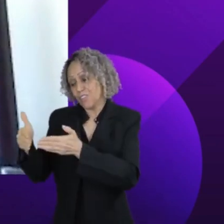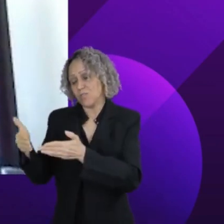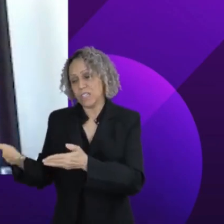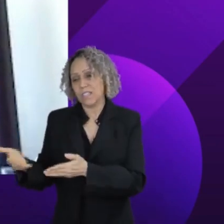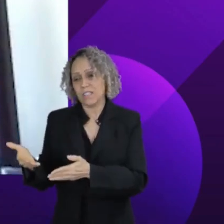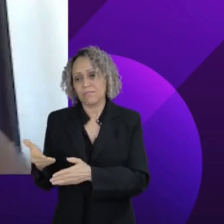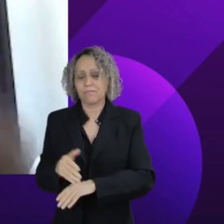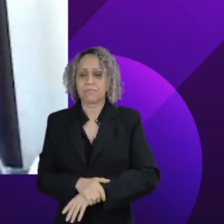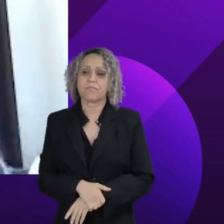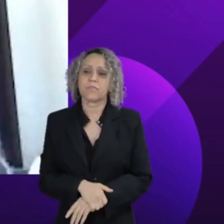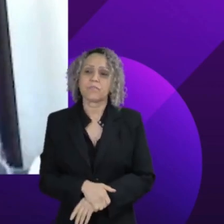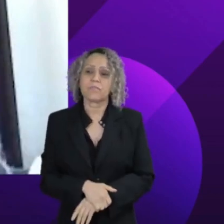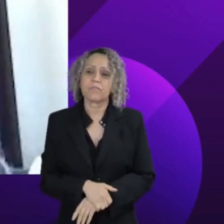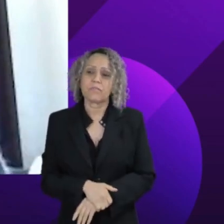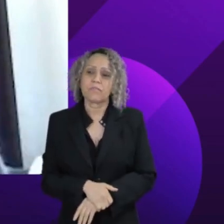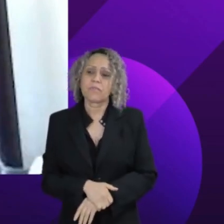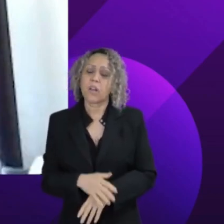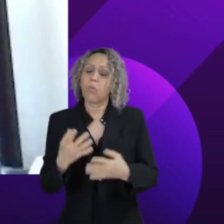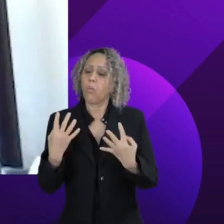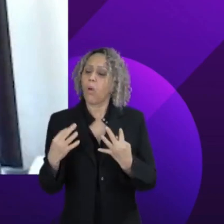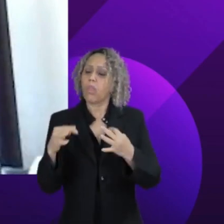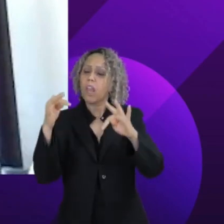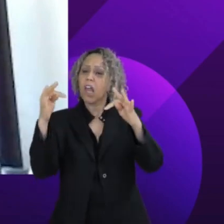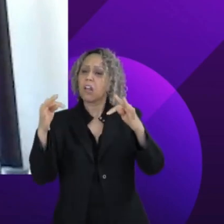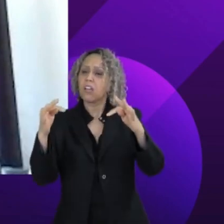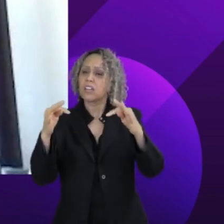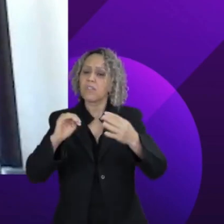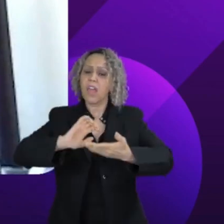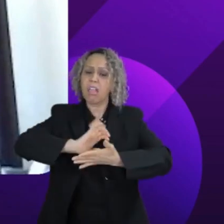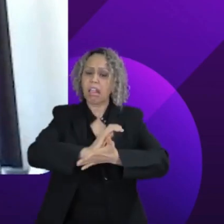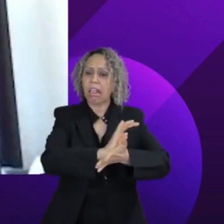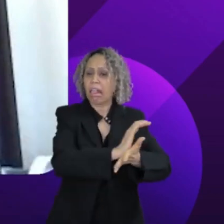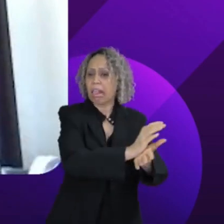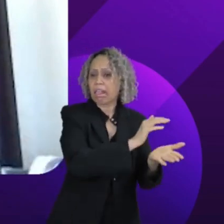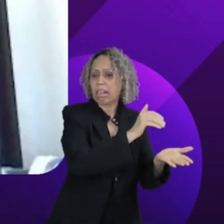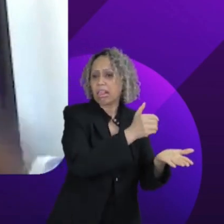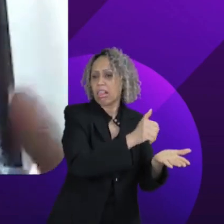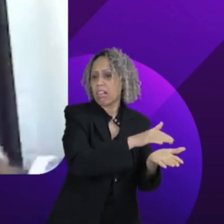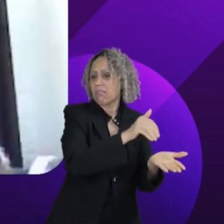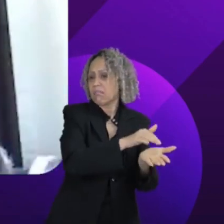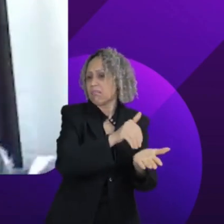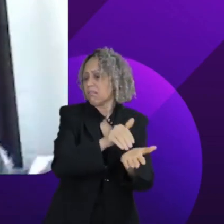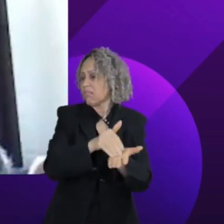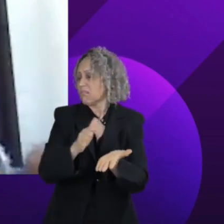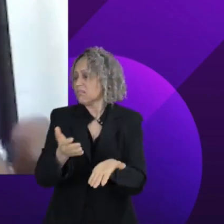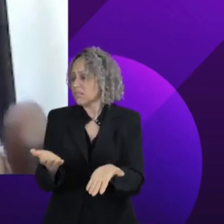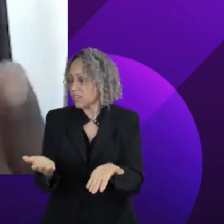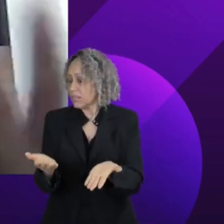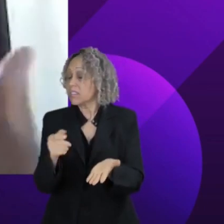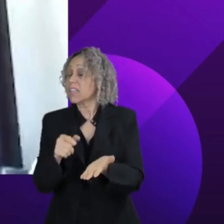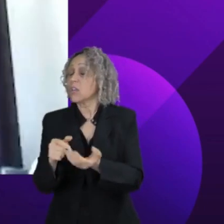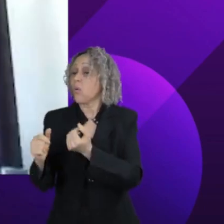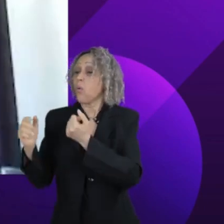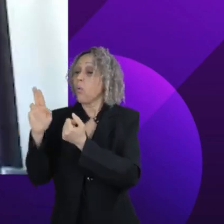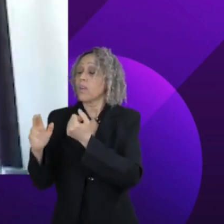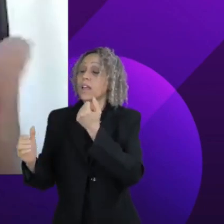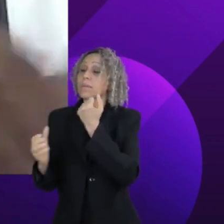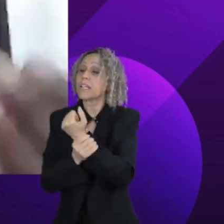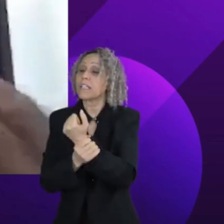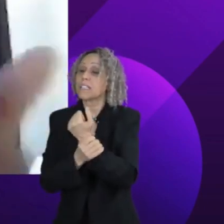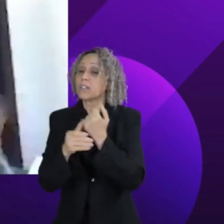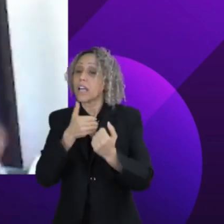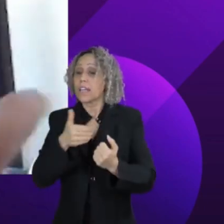tecnologia promotora de exclusão e que tem sido muito utilizada para a segurança pública. Mas